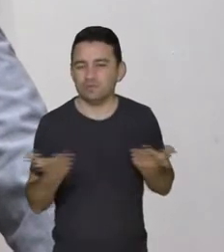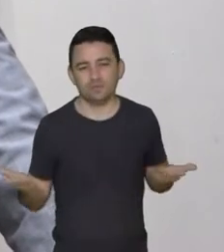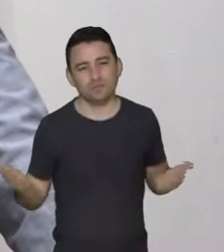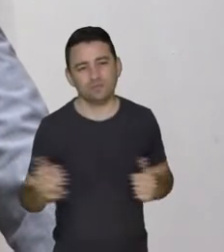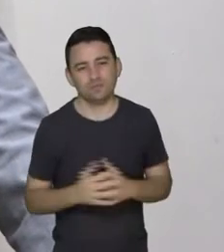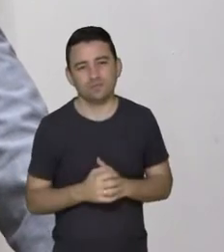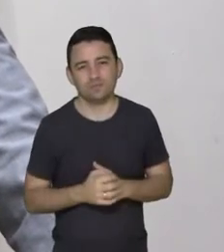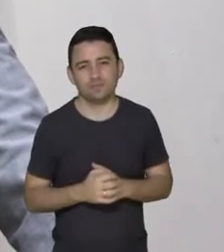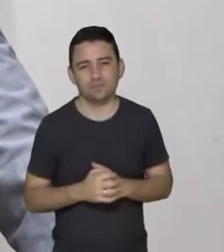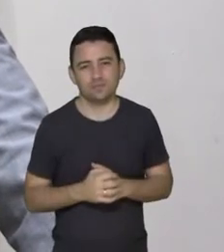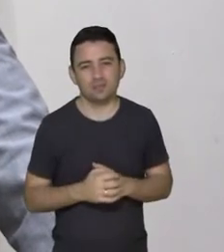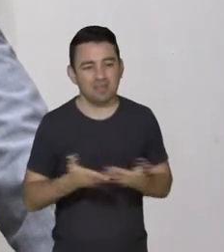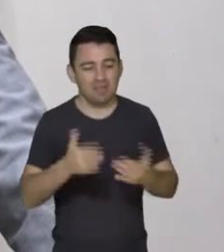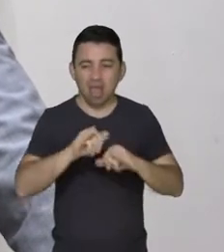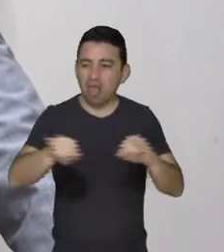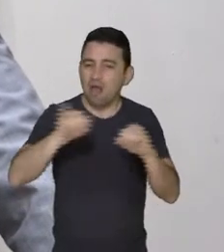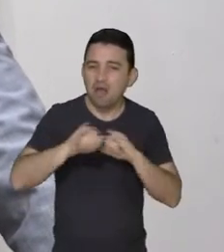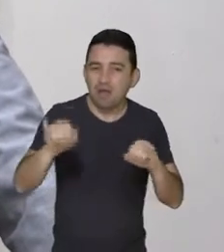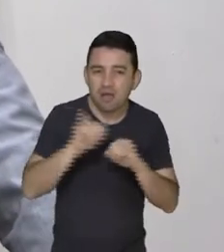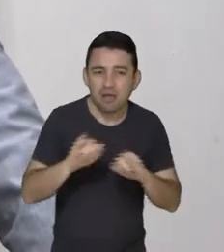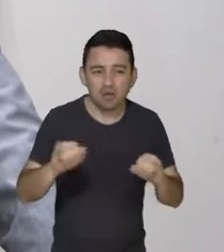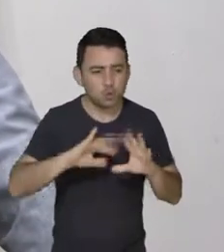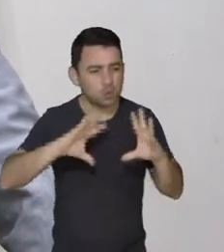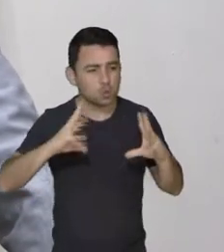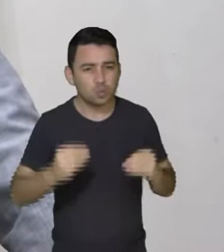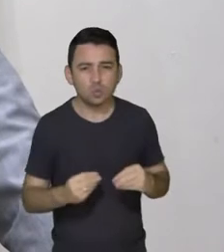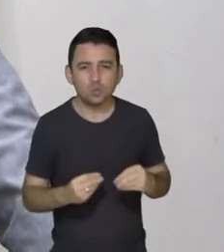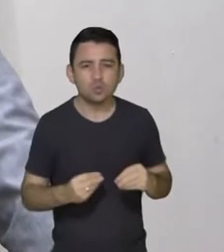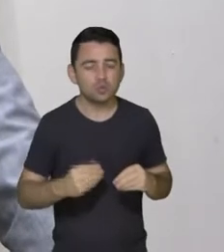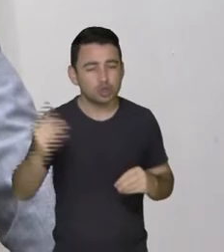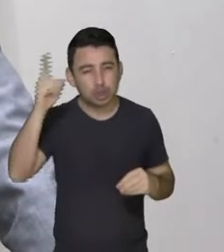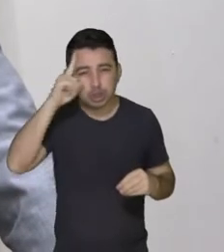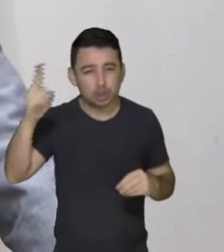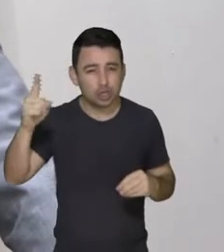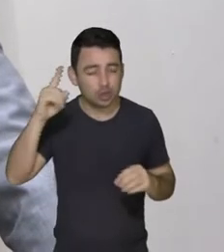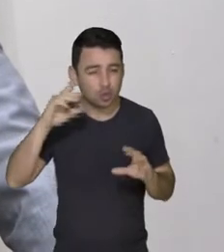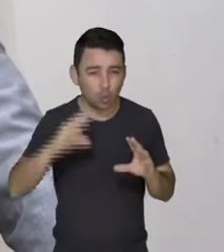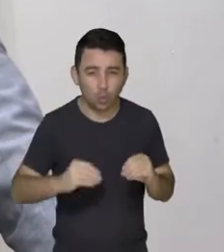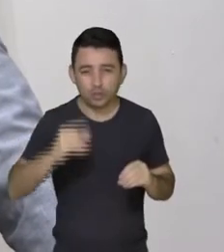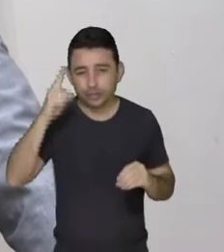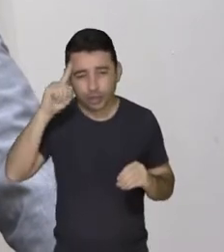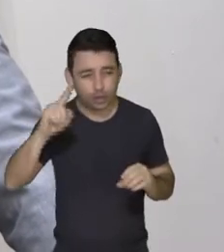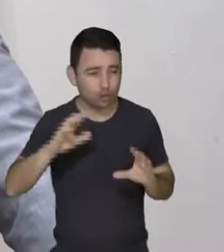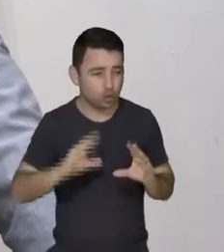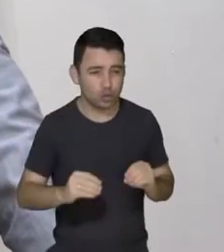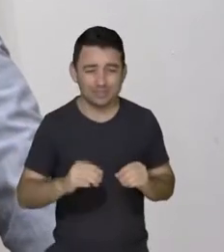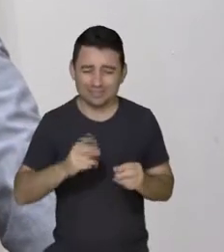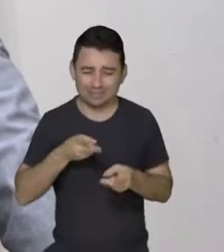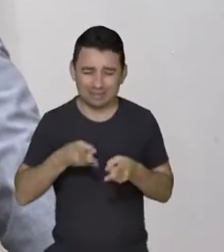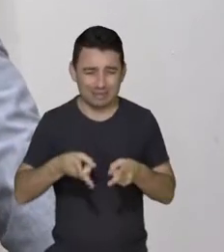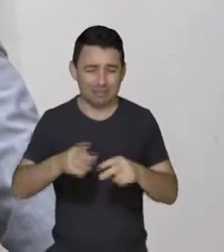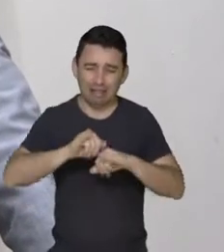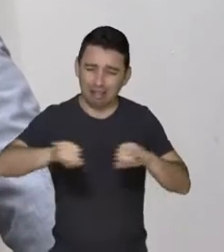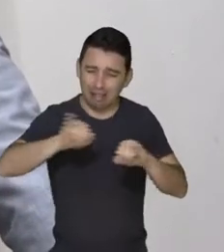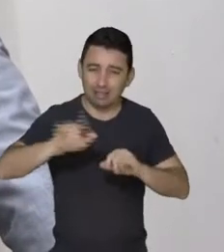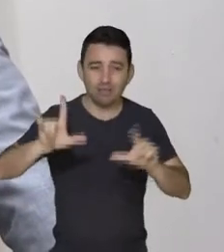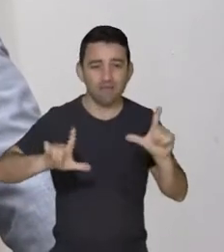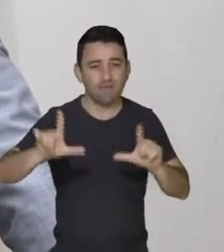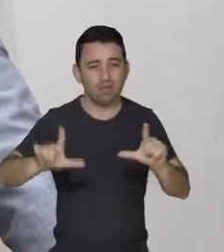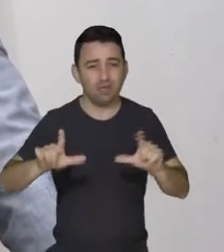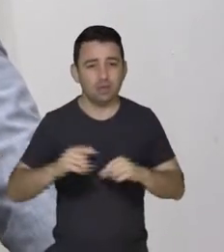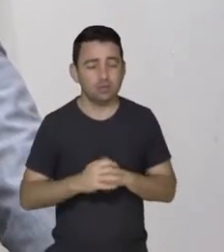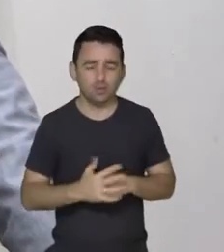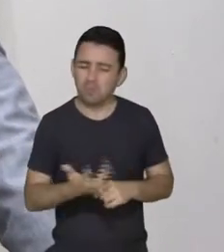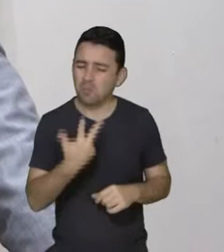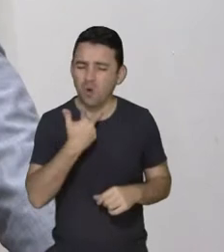meios de comunicação que propagaram esse resultado de altura mente na televisão que também não deveria nem estar